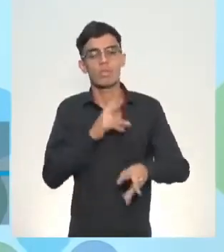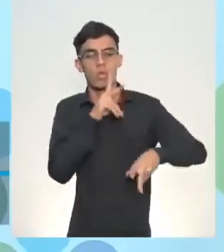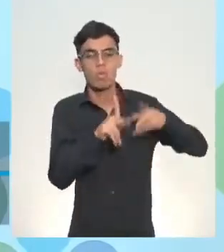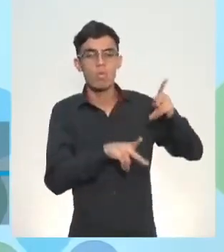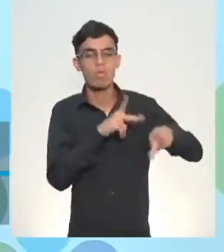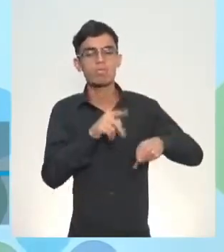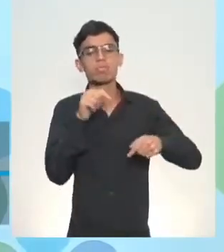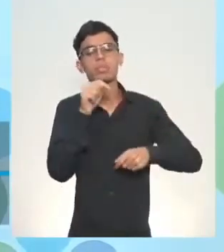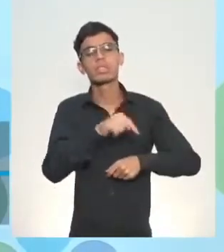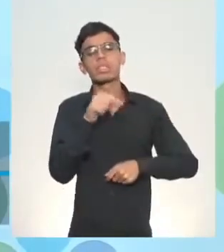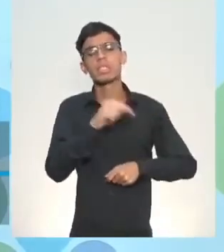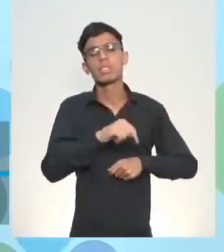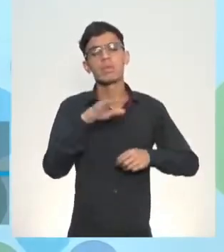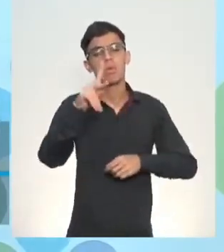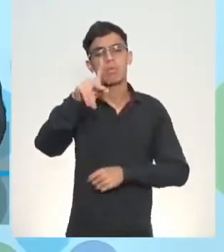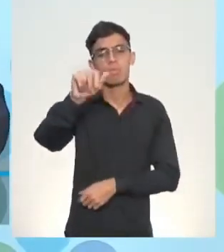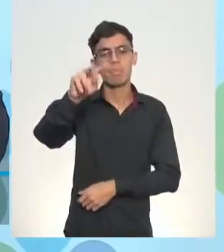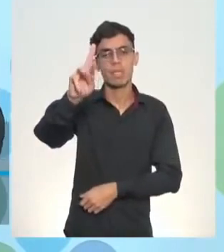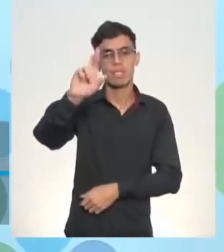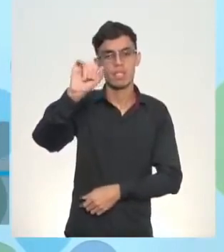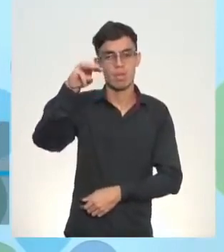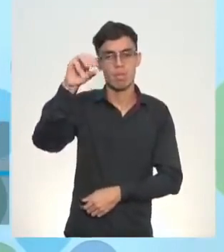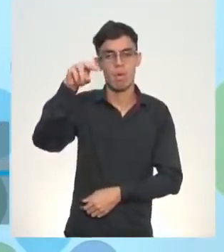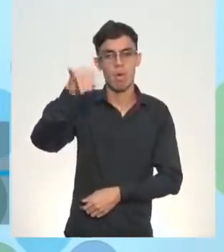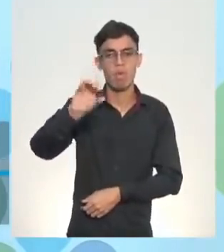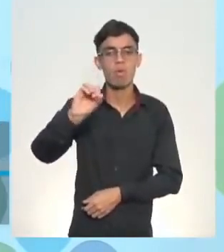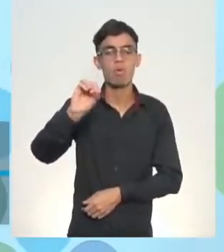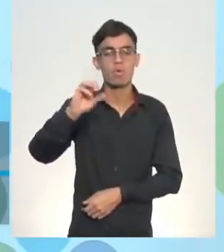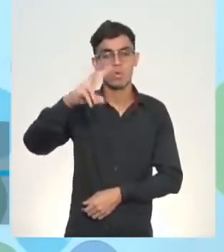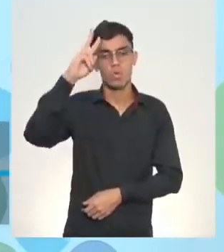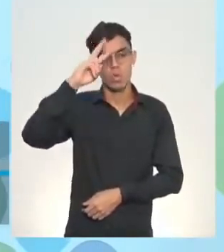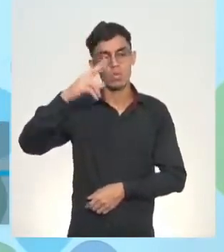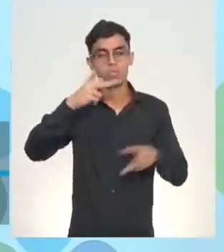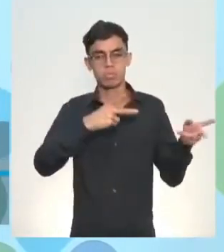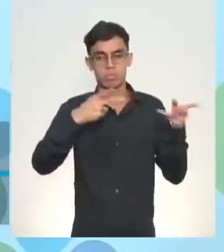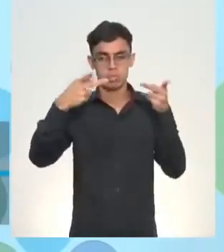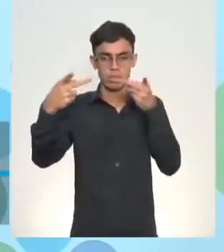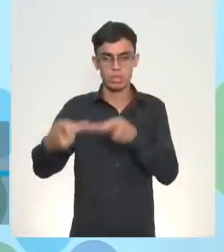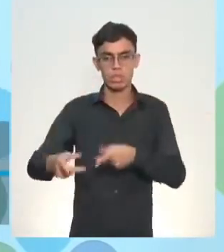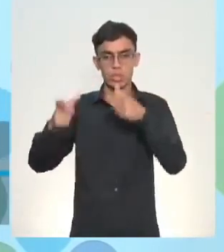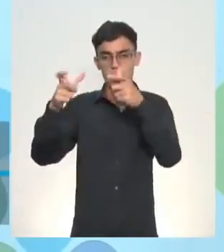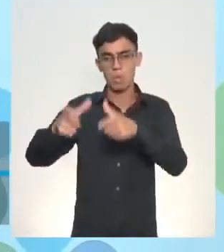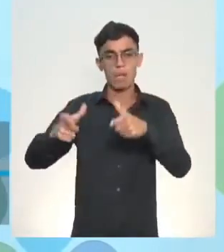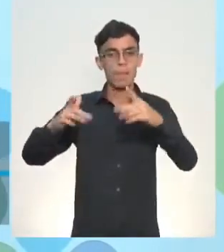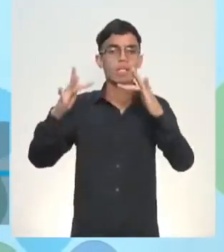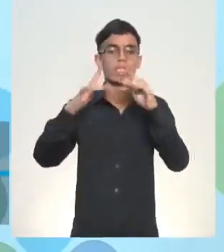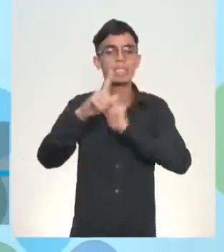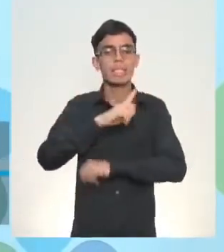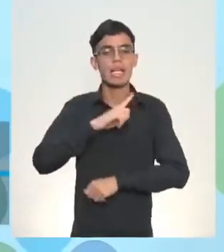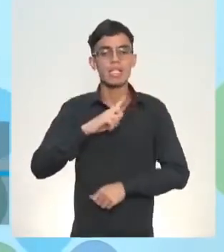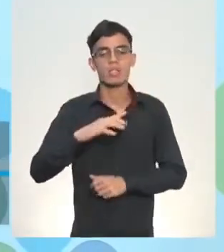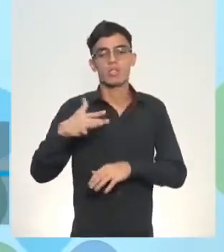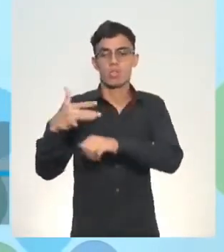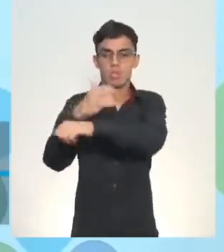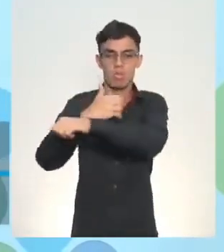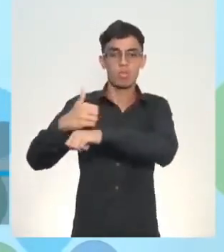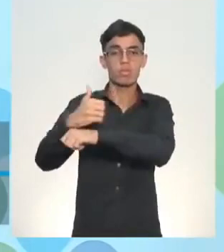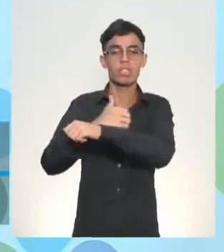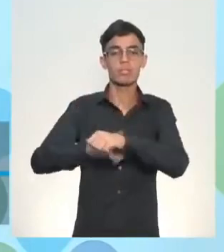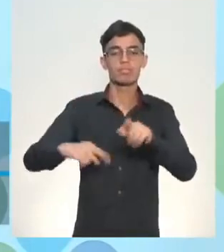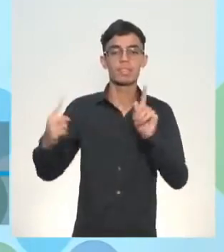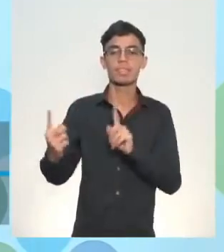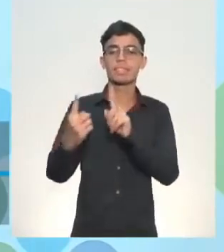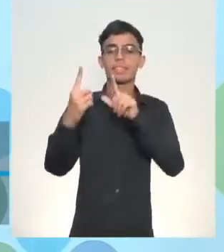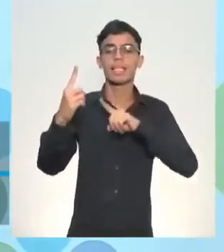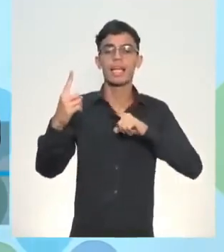que torna ele um patrimônio histórico? Então, quando eu visito esses espaços expositivos e eu entro em contato com esses profissionais, eu começo a